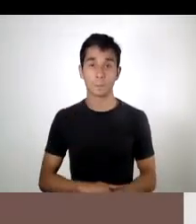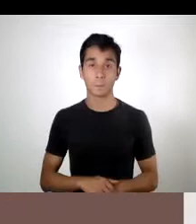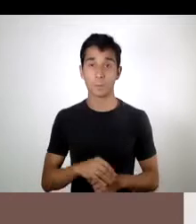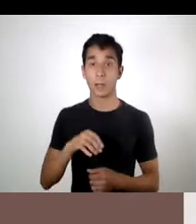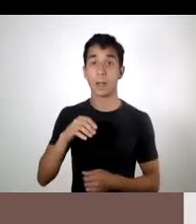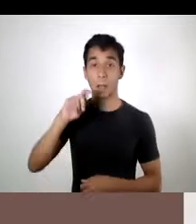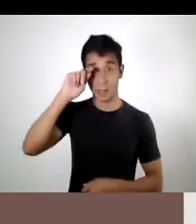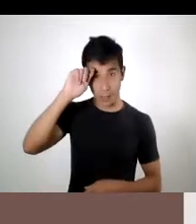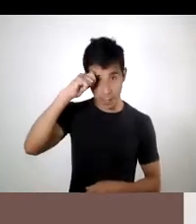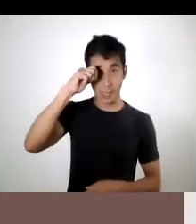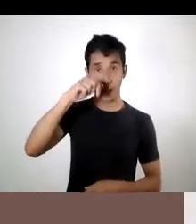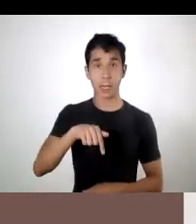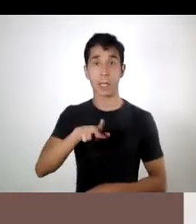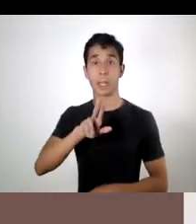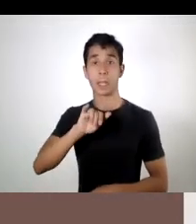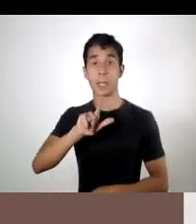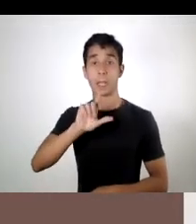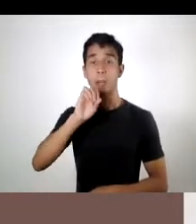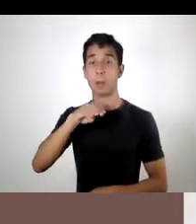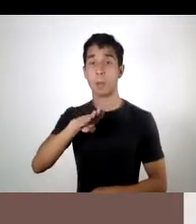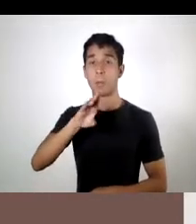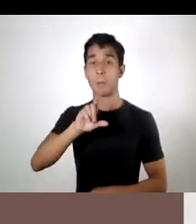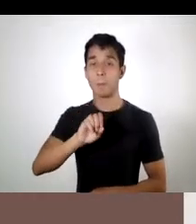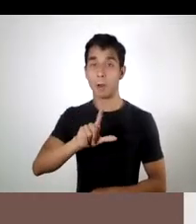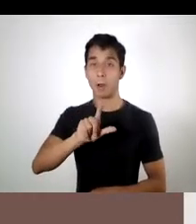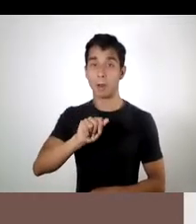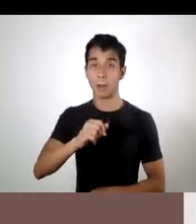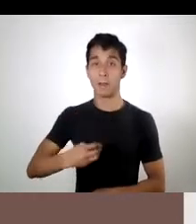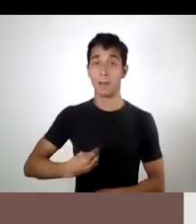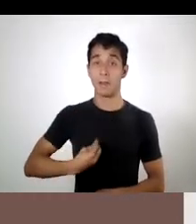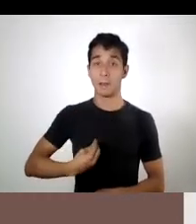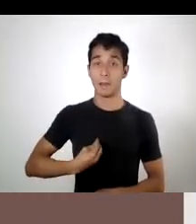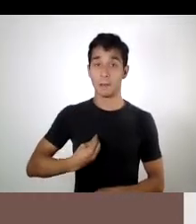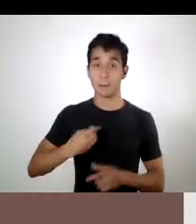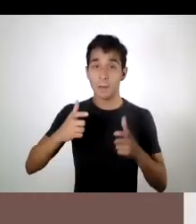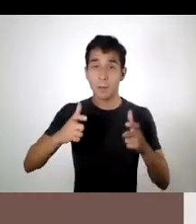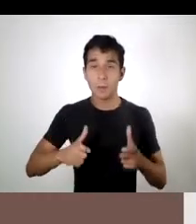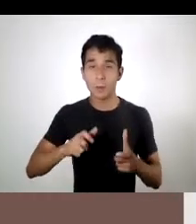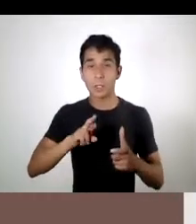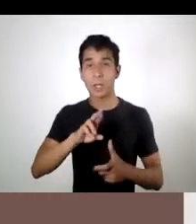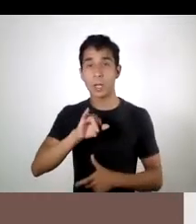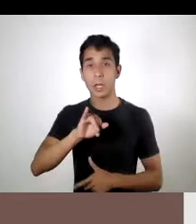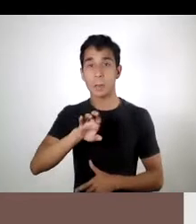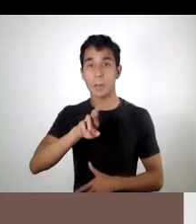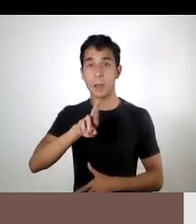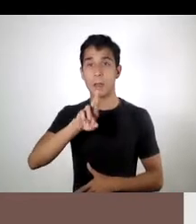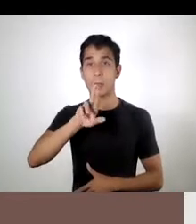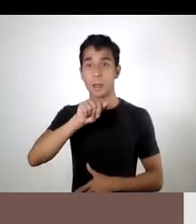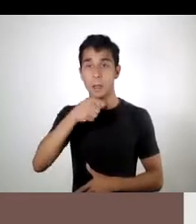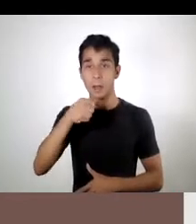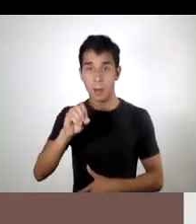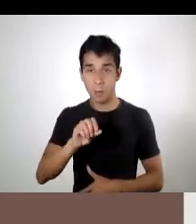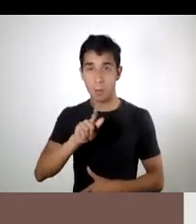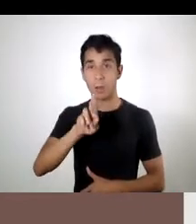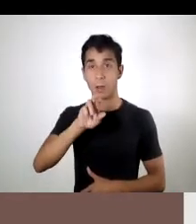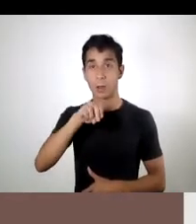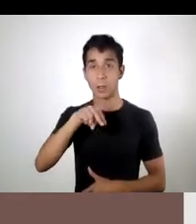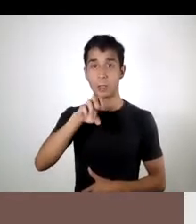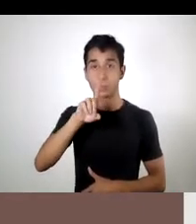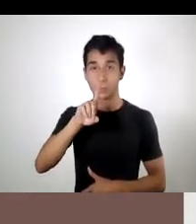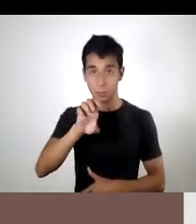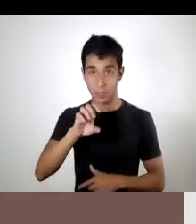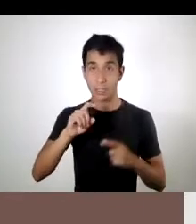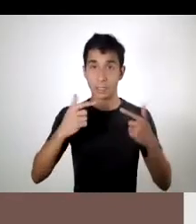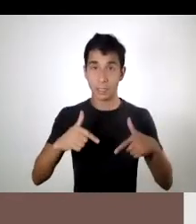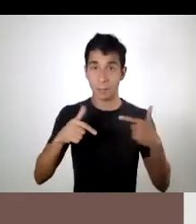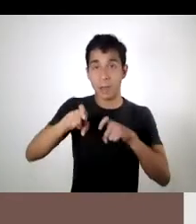Quilombola dos bairros Ribeirão Grande, Terra Seca, de Barra do Turvo, Vale do Ribeira, agricultora familiar,